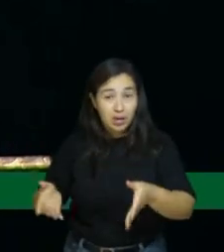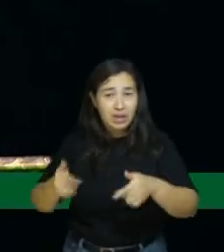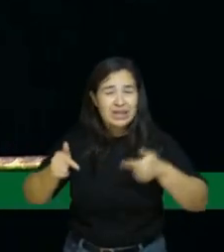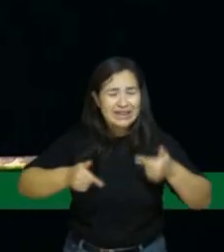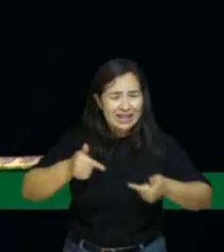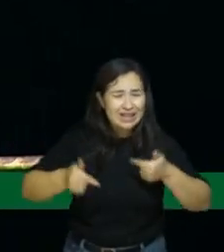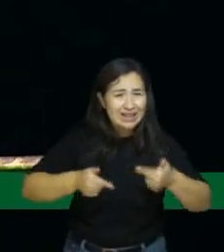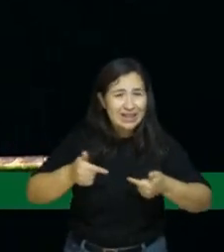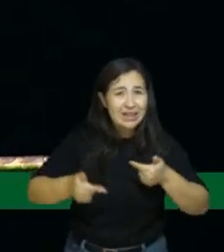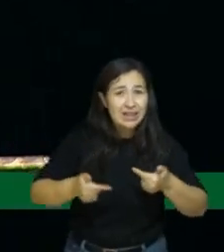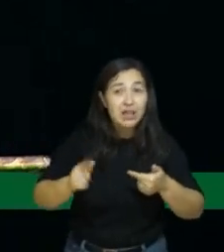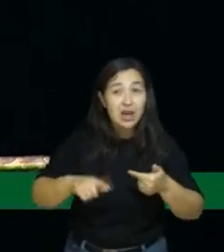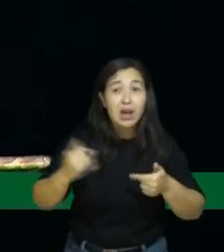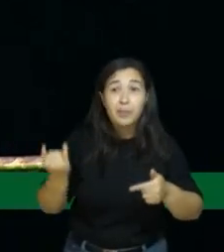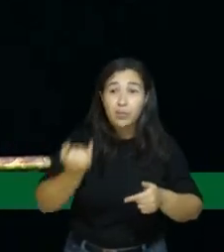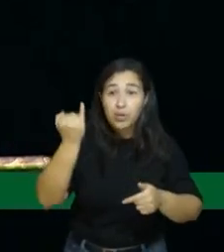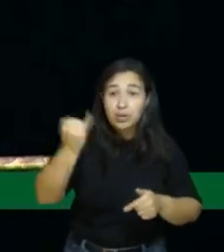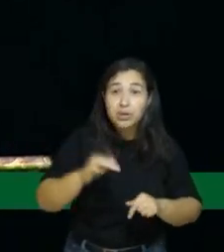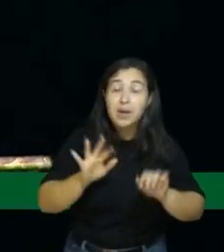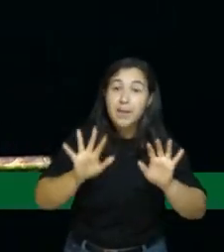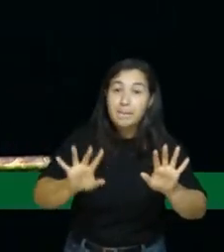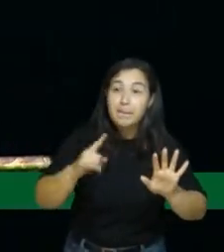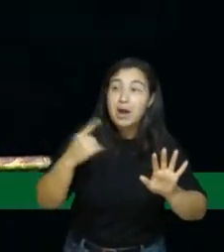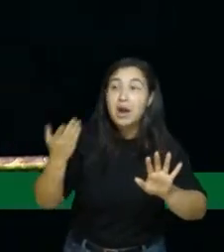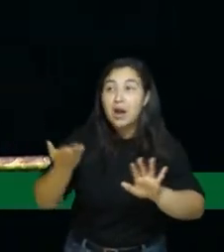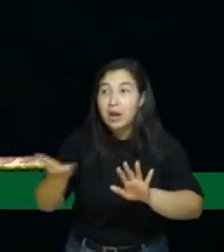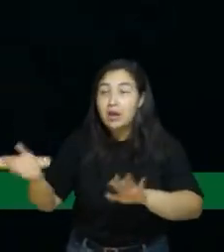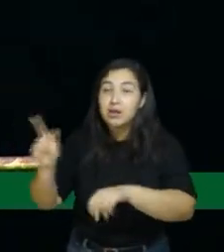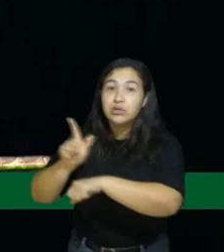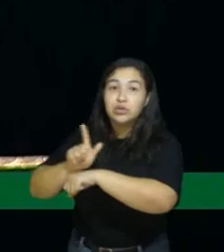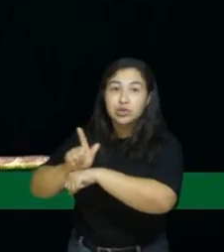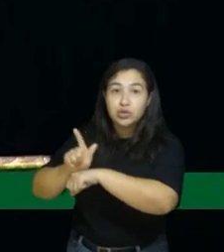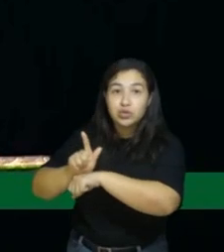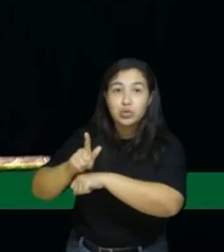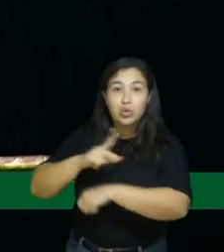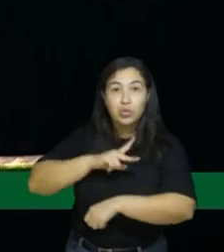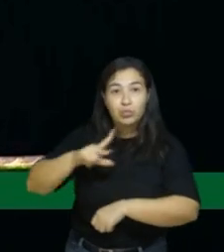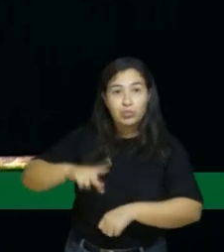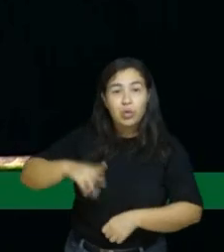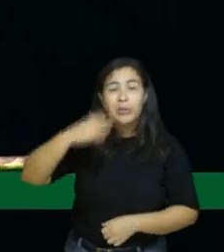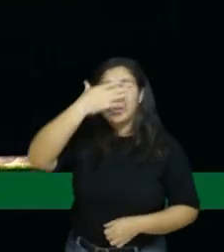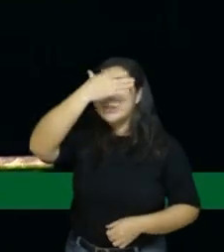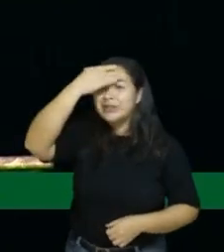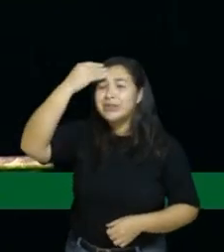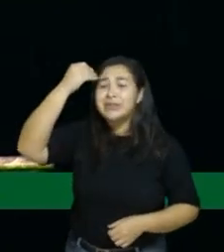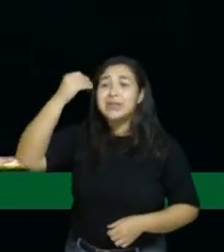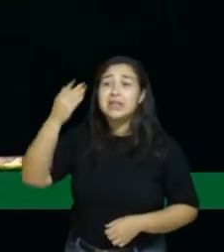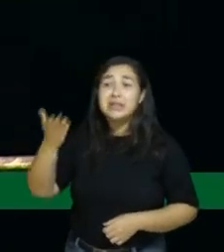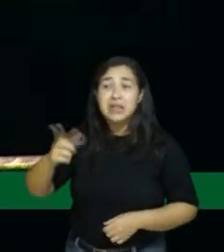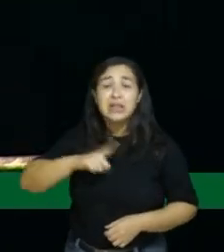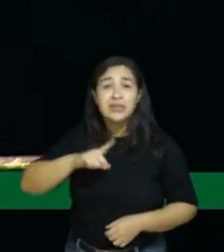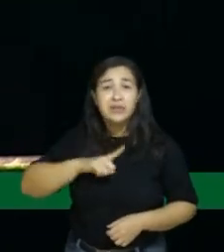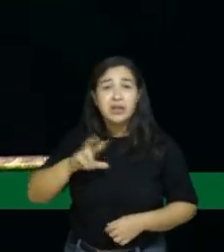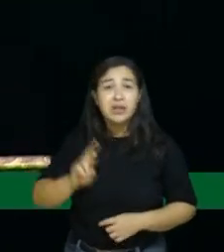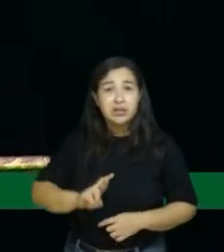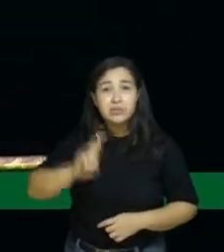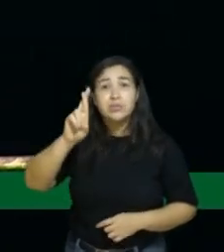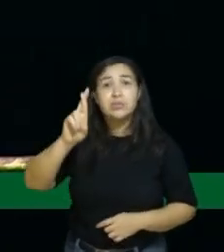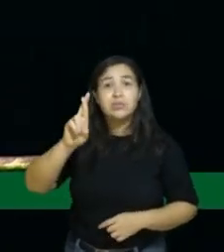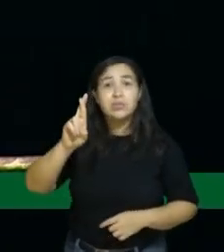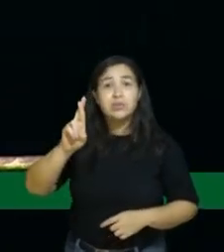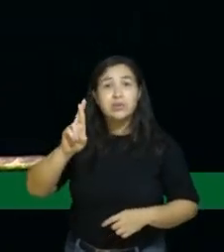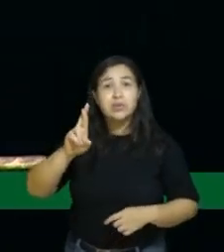são fundamental mas os nossos gestores públicos estão esquecendo a responsabilidade da política pública paraa pessoa com